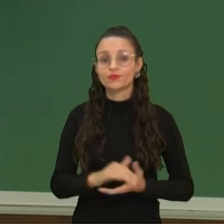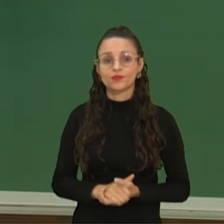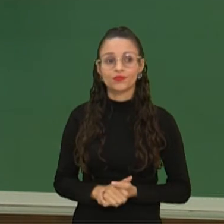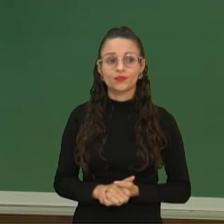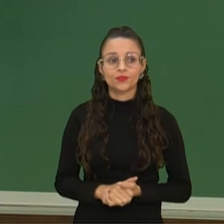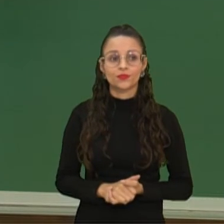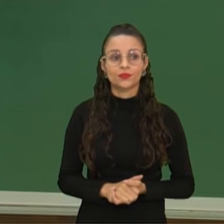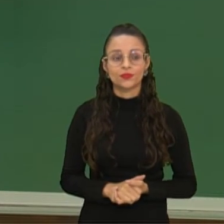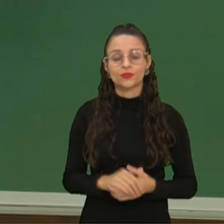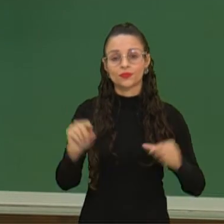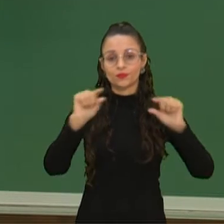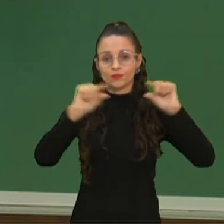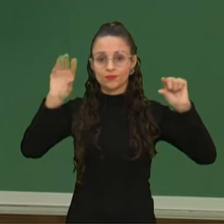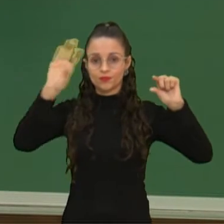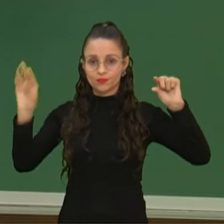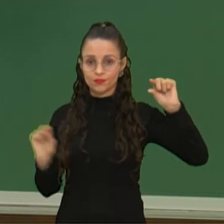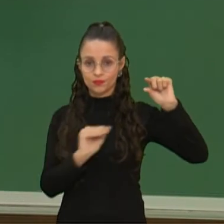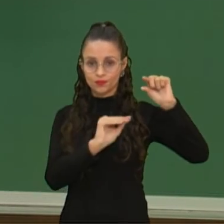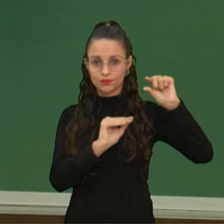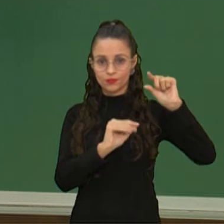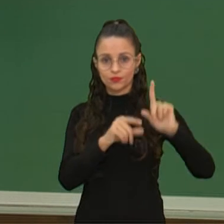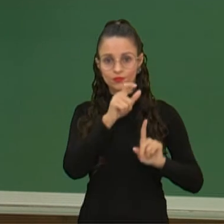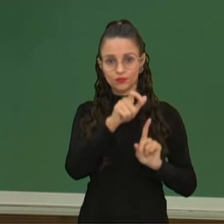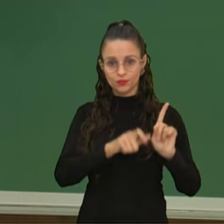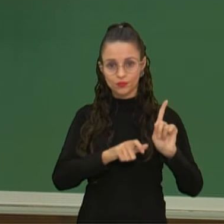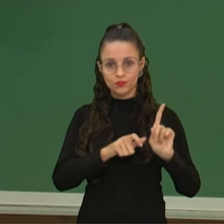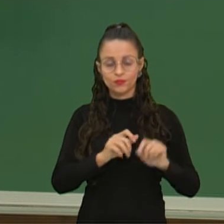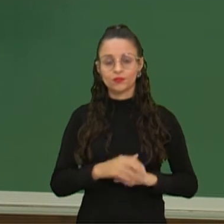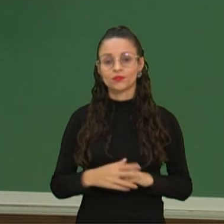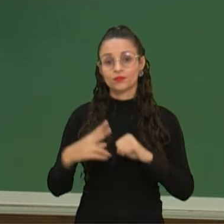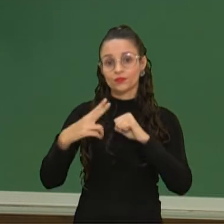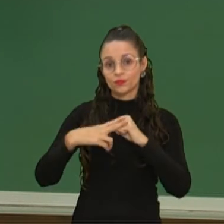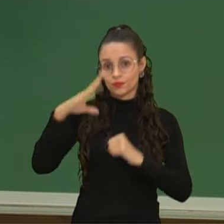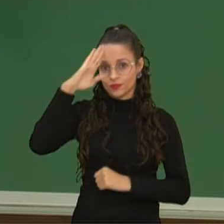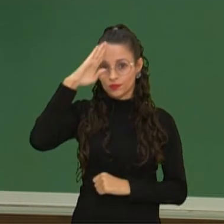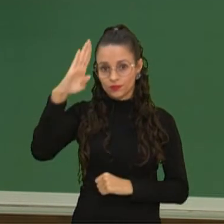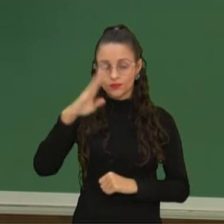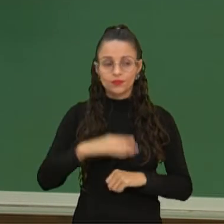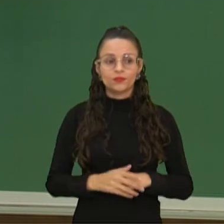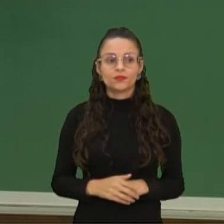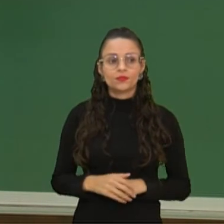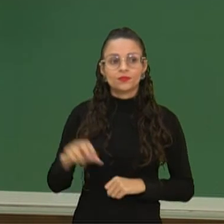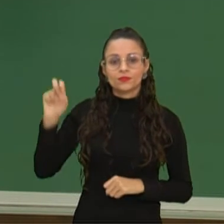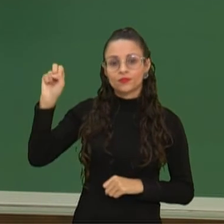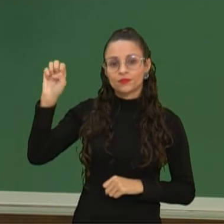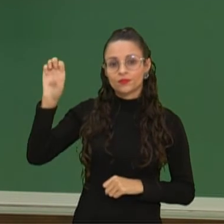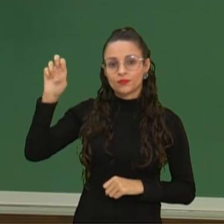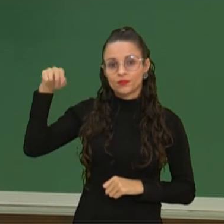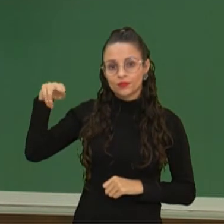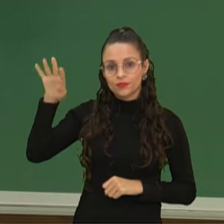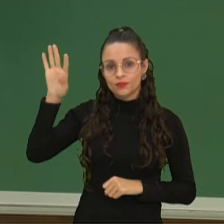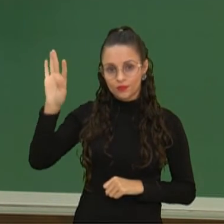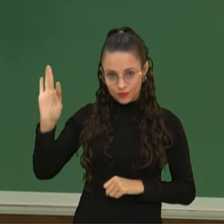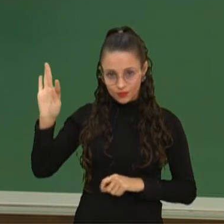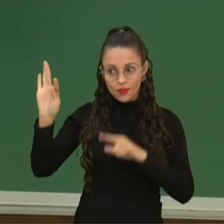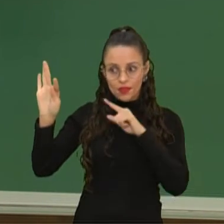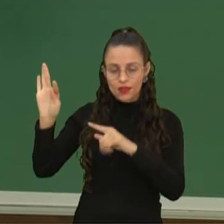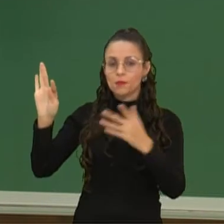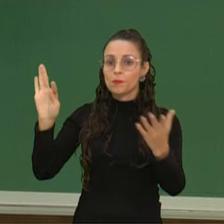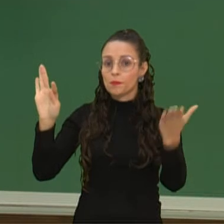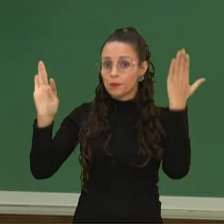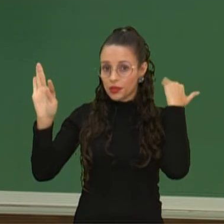e-mails, joga para frente, ele vira sujeito. Verbo principal, sent. Como o verbo está no